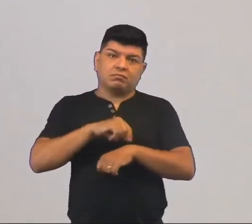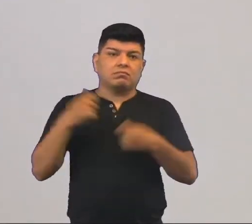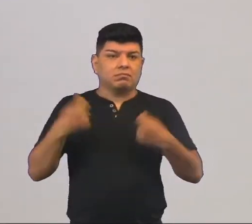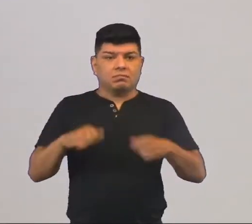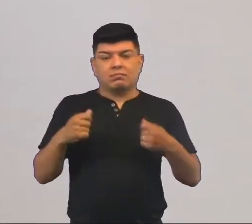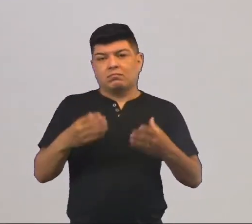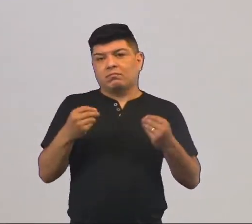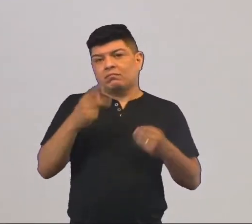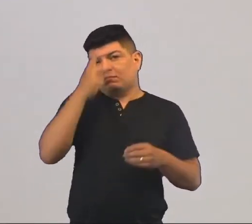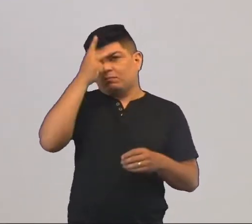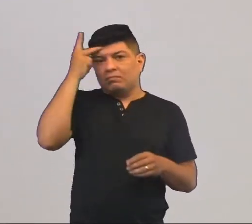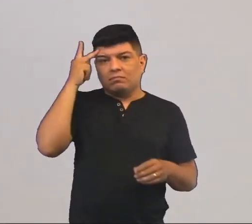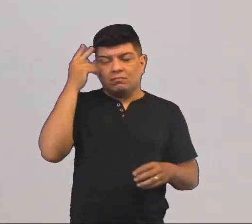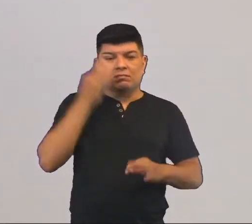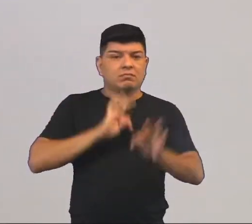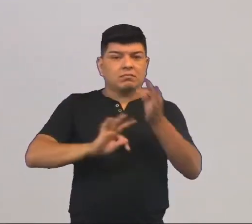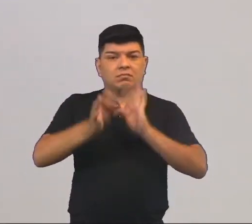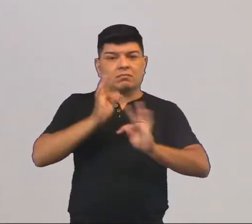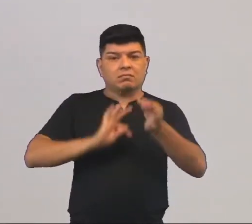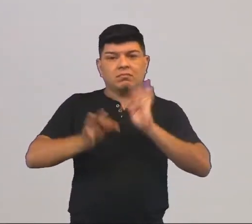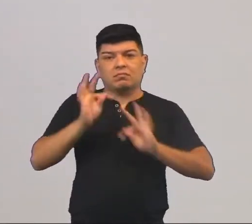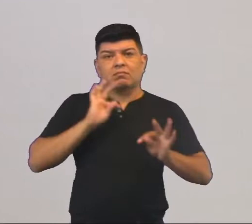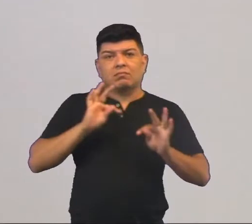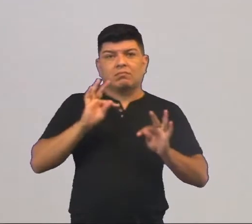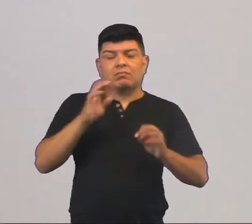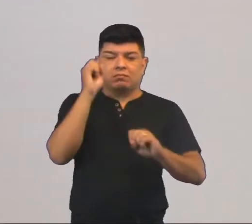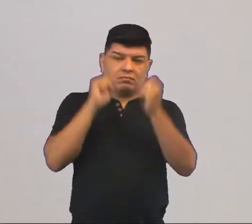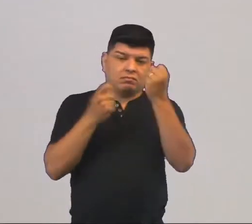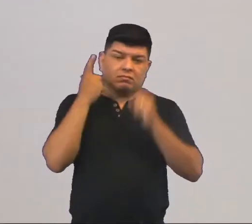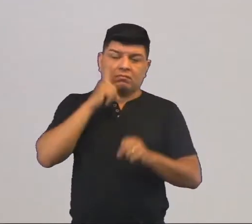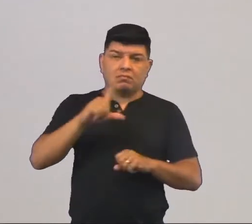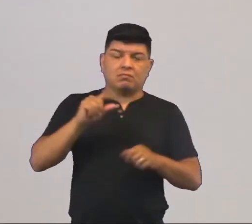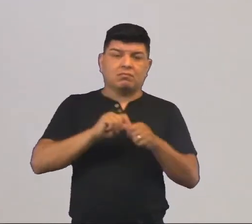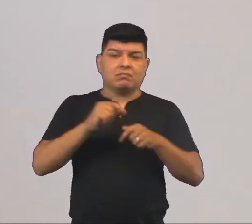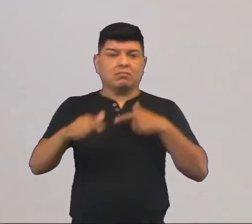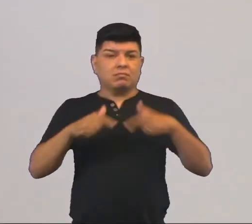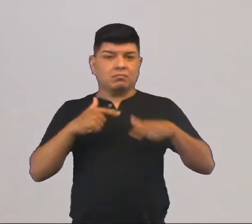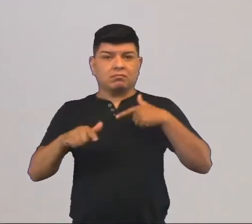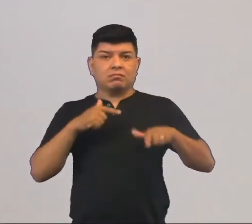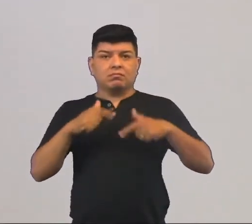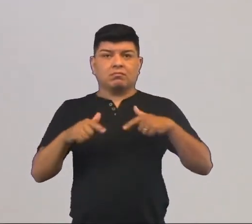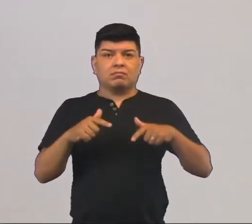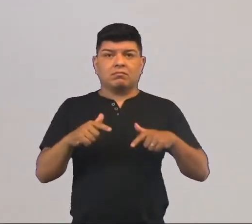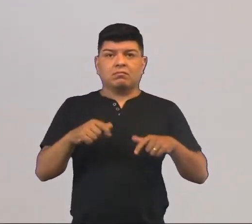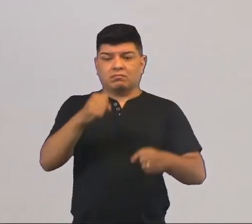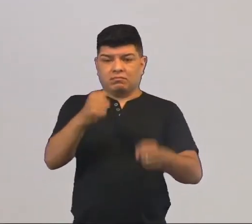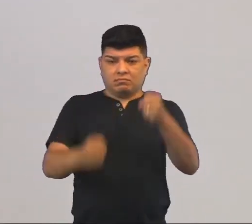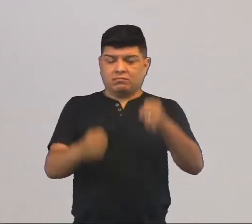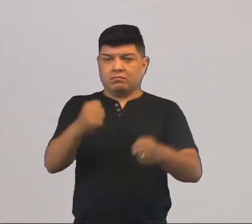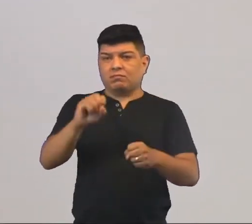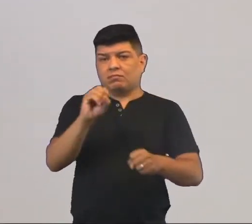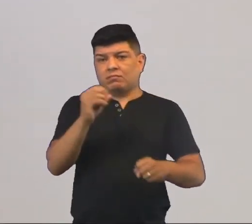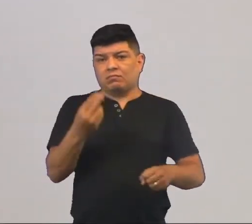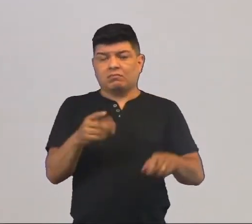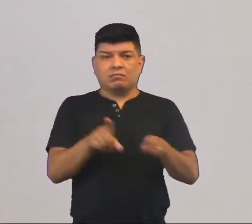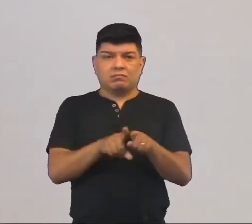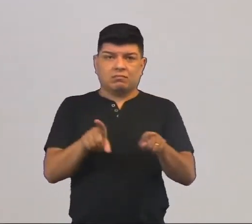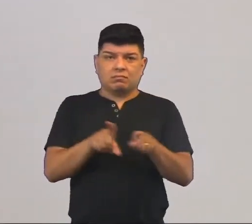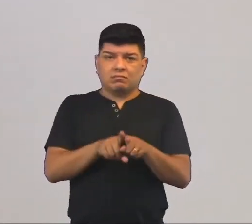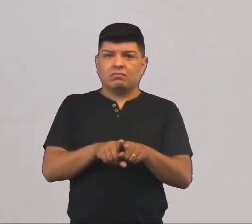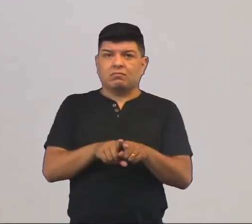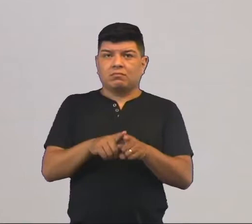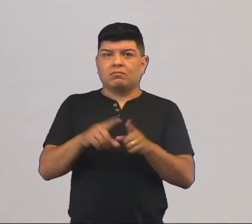muitas pessoas. Com a tecnologia, uma máquina consegue fazer esse trabalho, um motorista só ou alguém